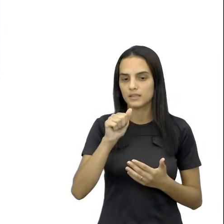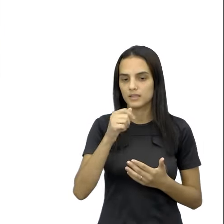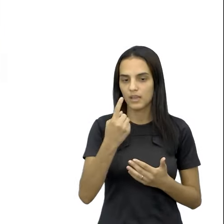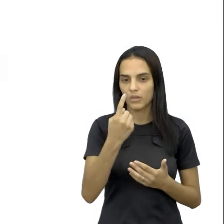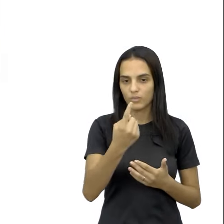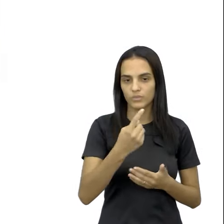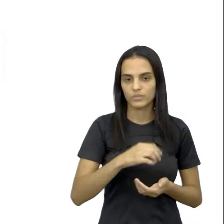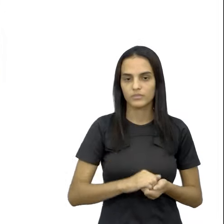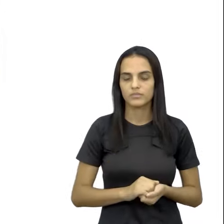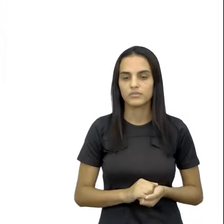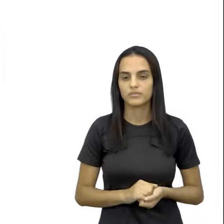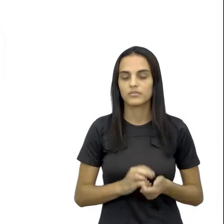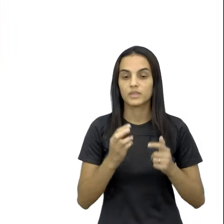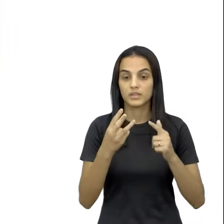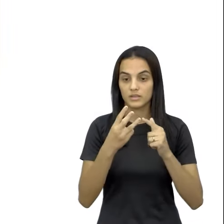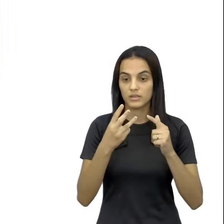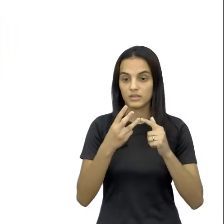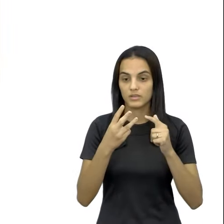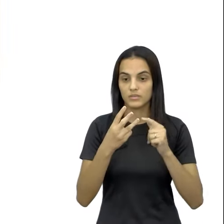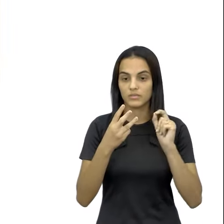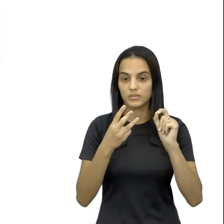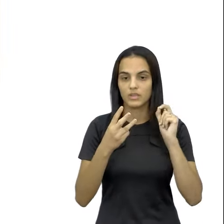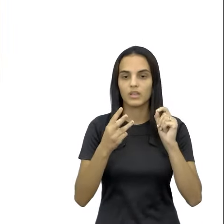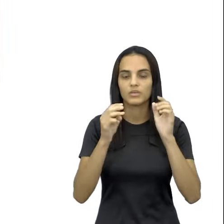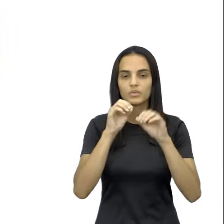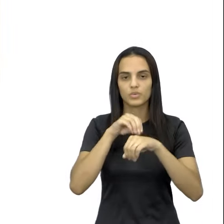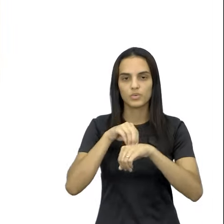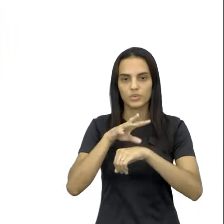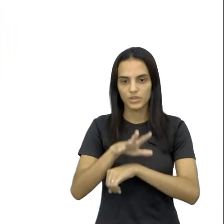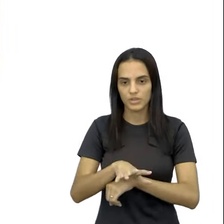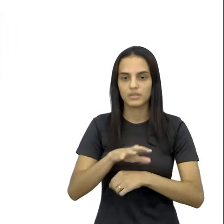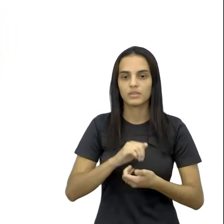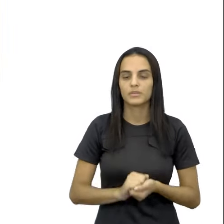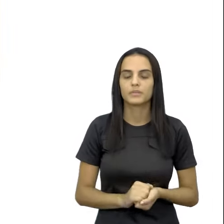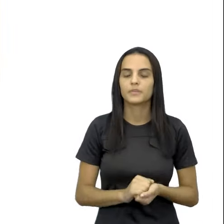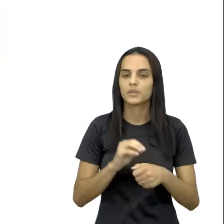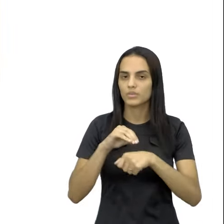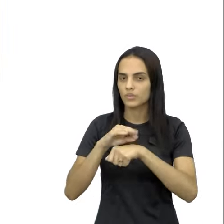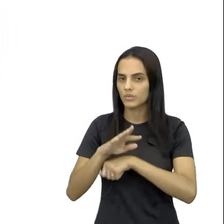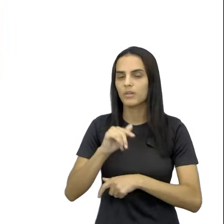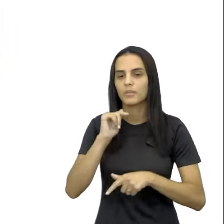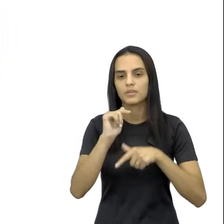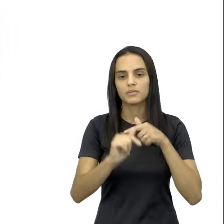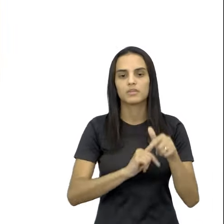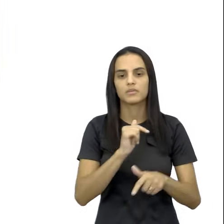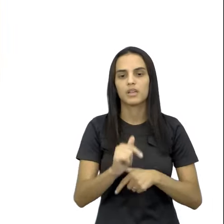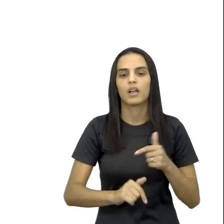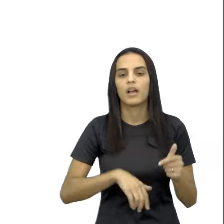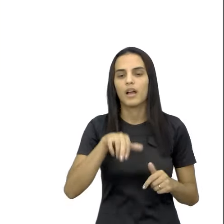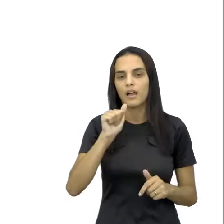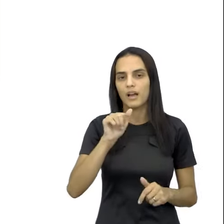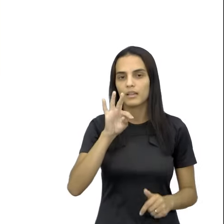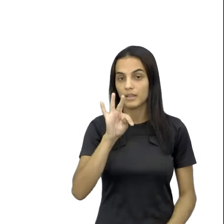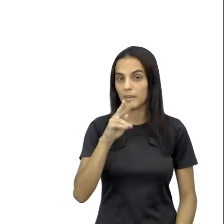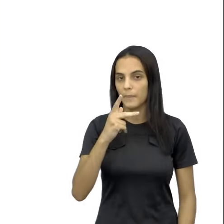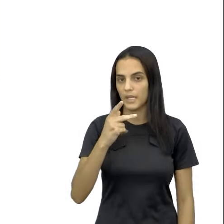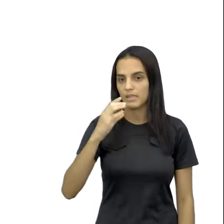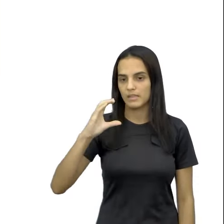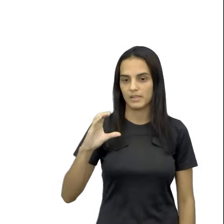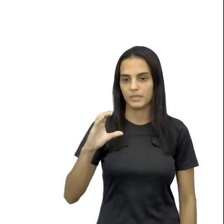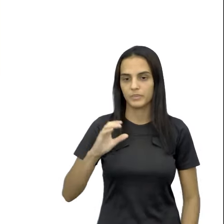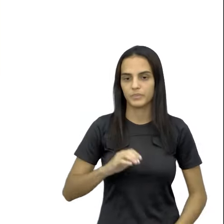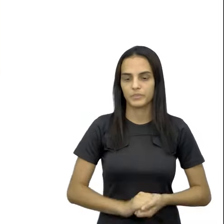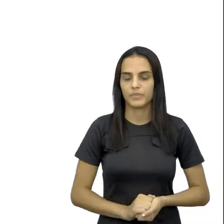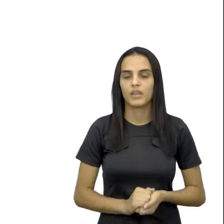1. E o terceiro momento é aquele momento que a gente sugere o trabalho na ATPC